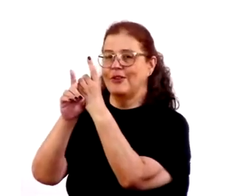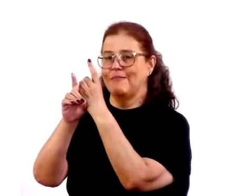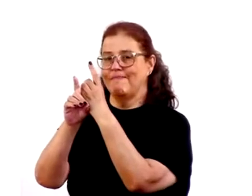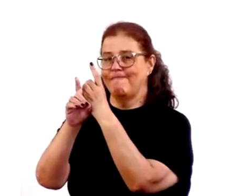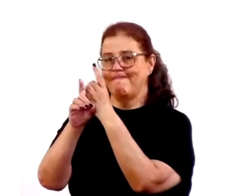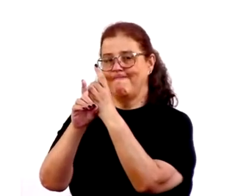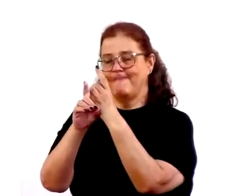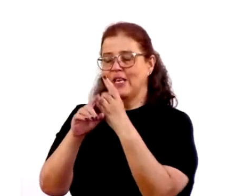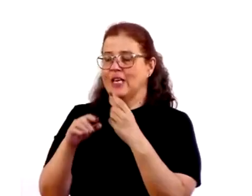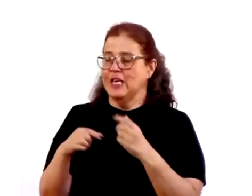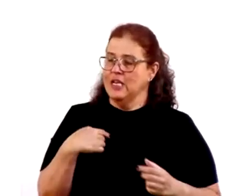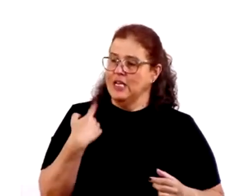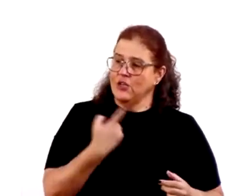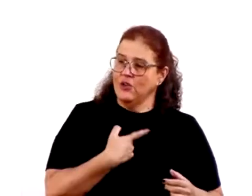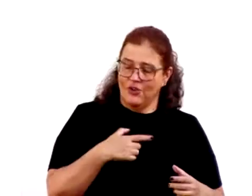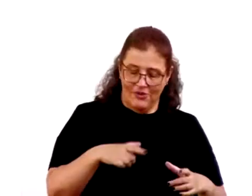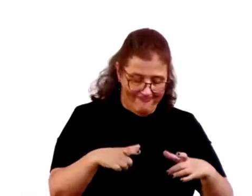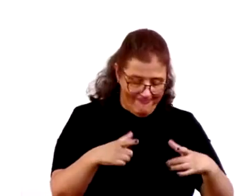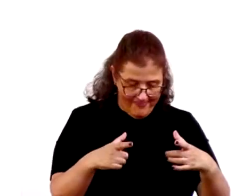neste reino.